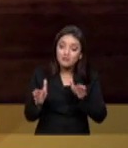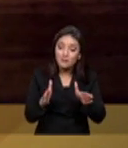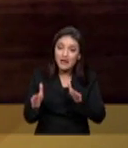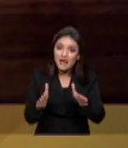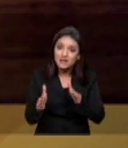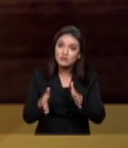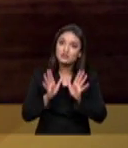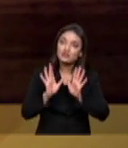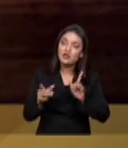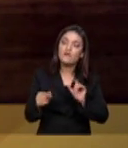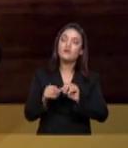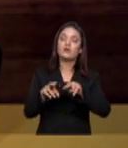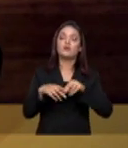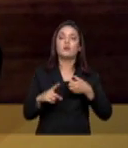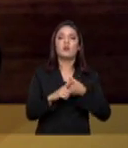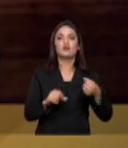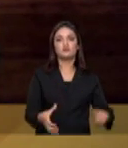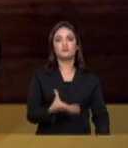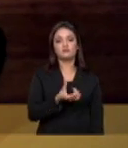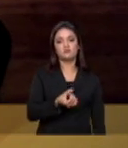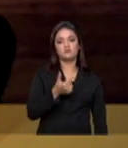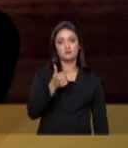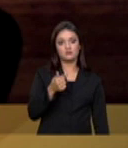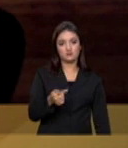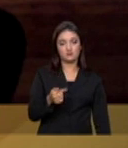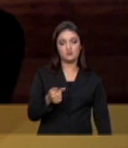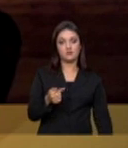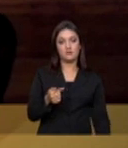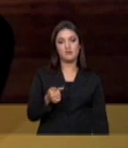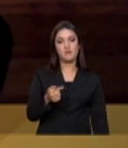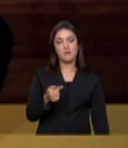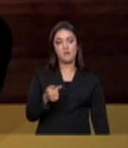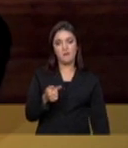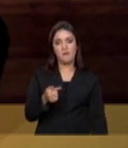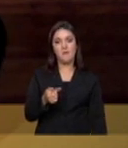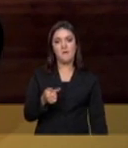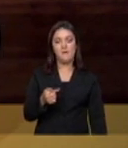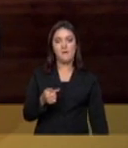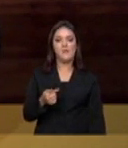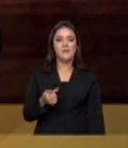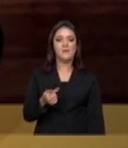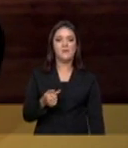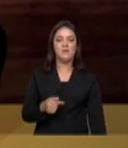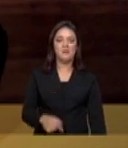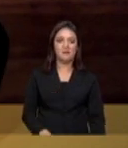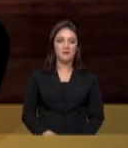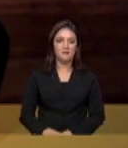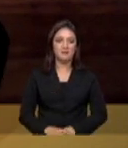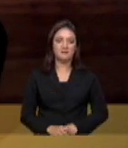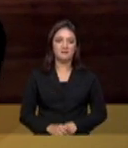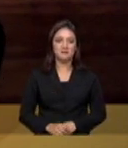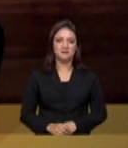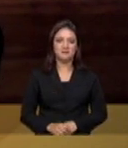conferido pelo artigo 67 do ato das disposições constitucionais transitórias